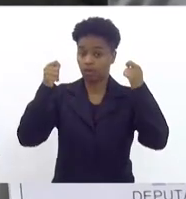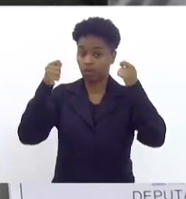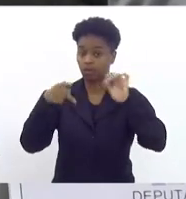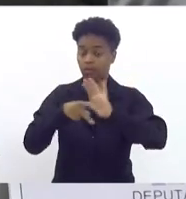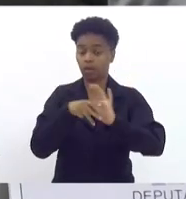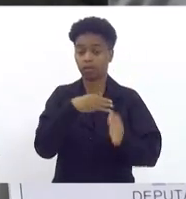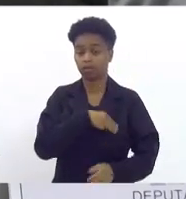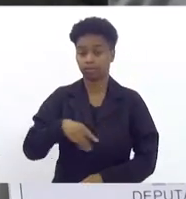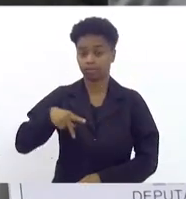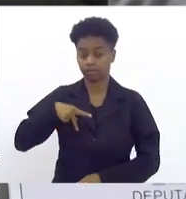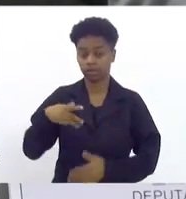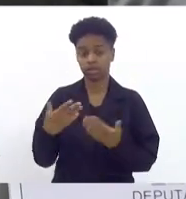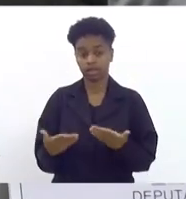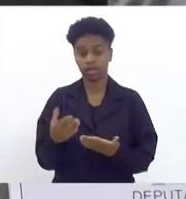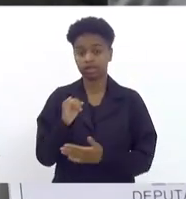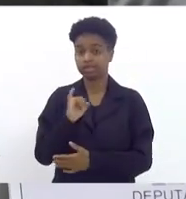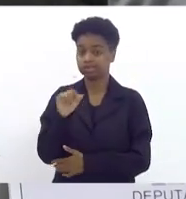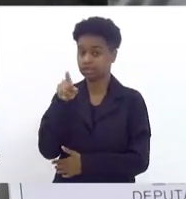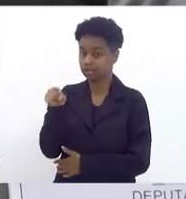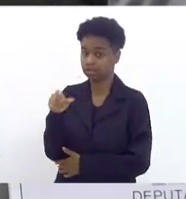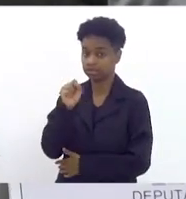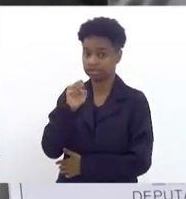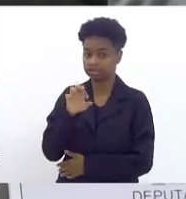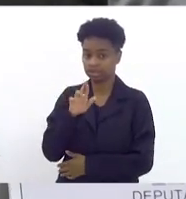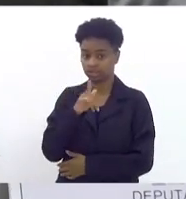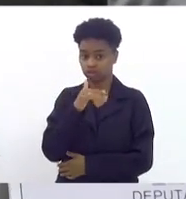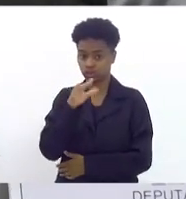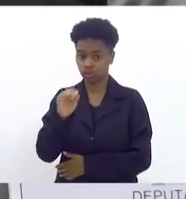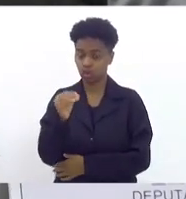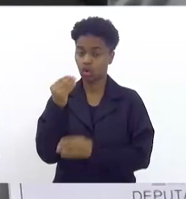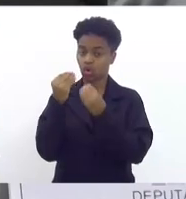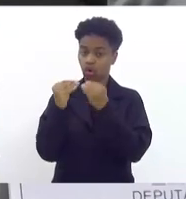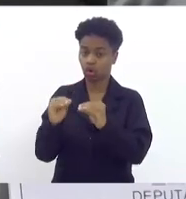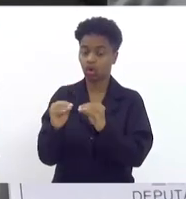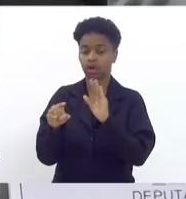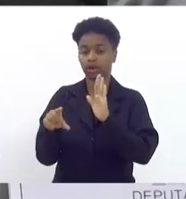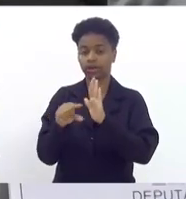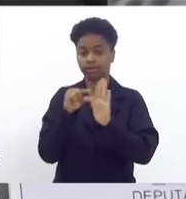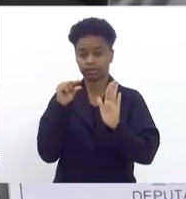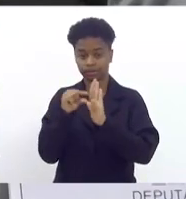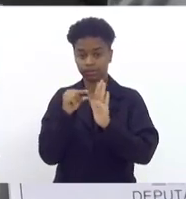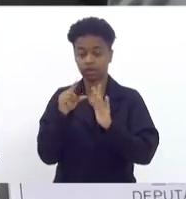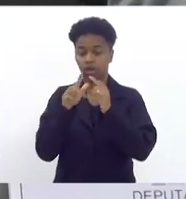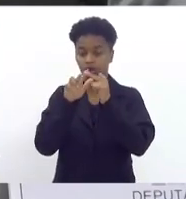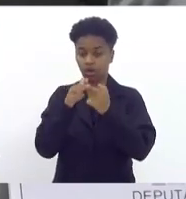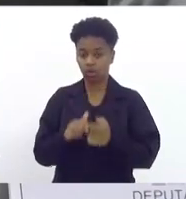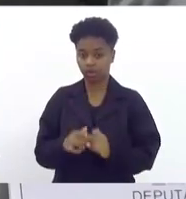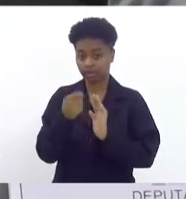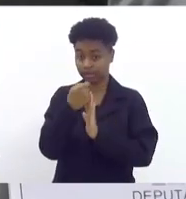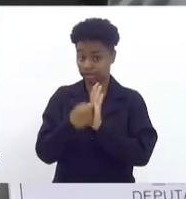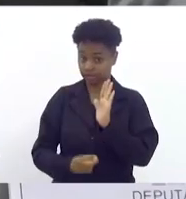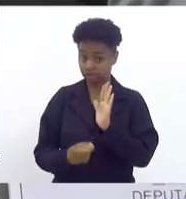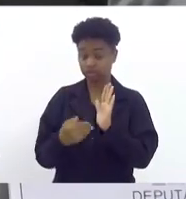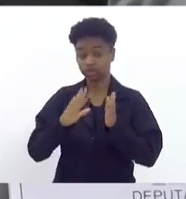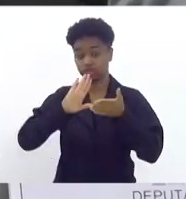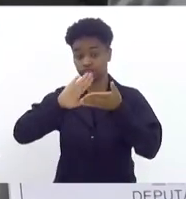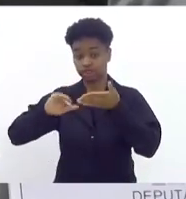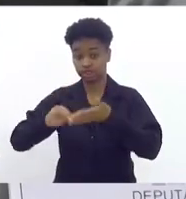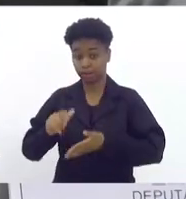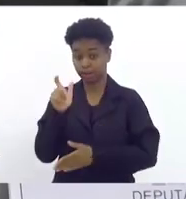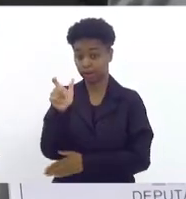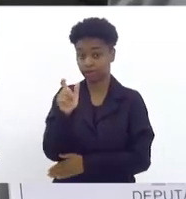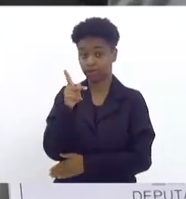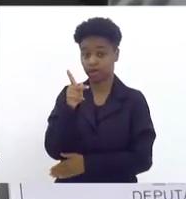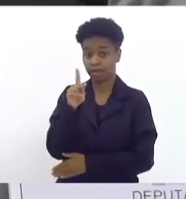Ministério Público. Então, quando o doutor Serginho faz na sua emenda, né, a correção do texto para tirar o